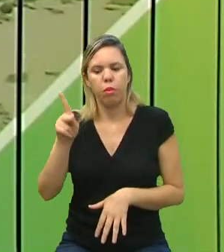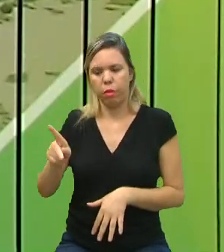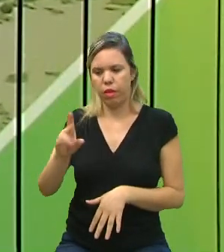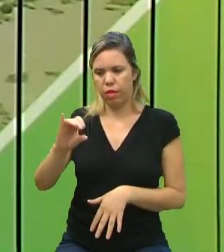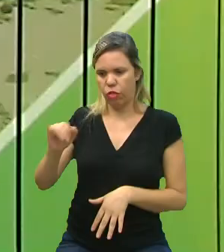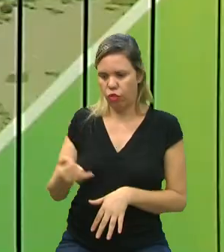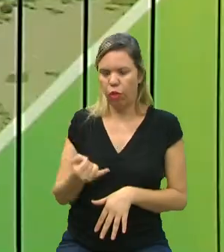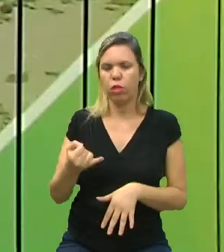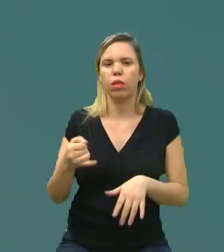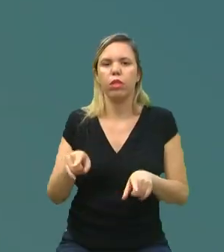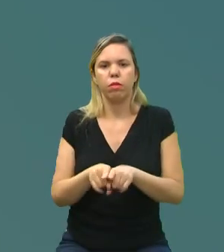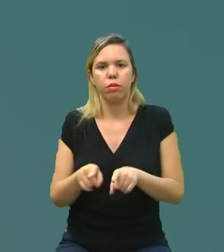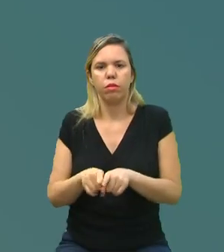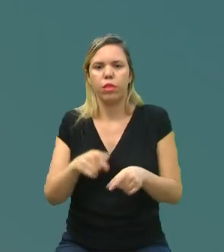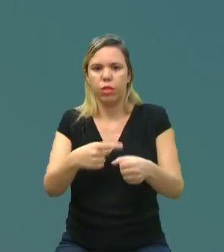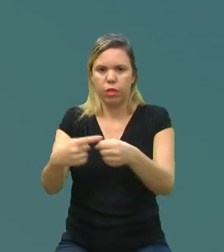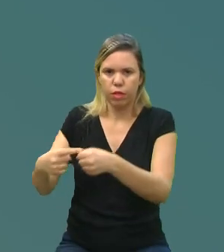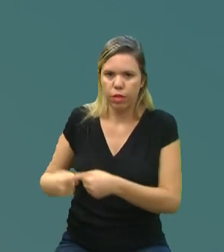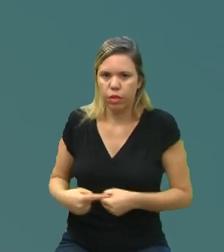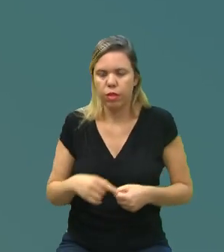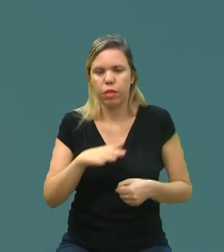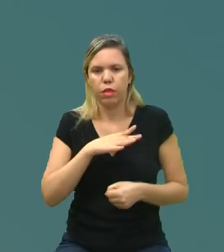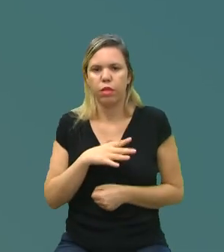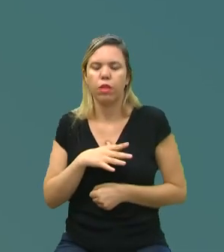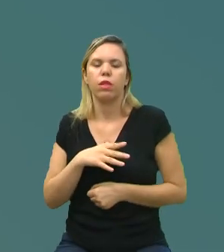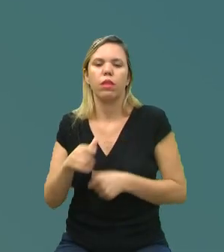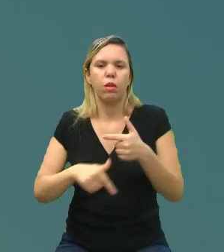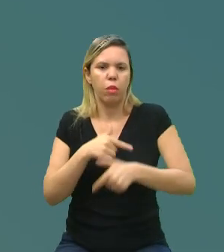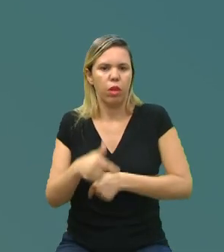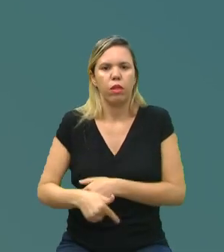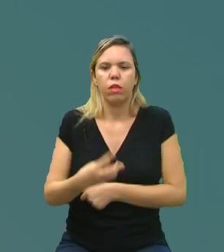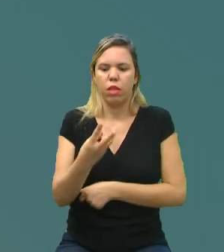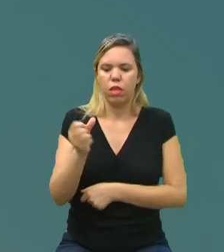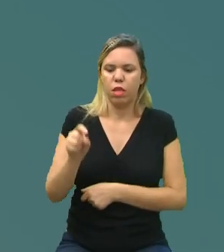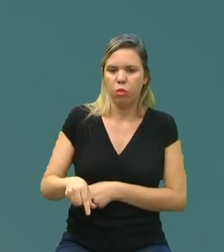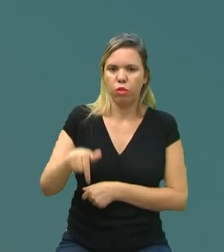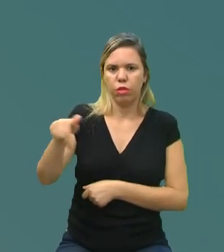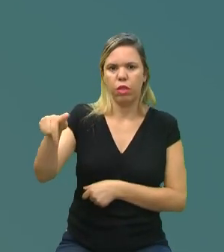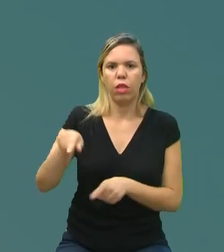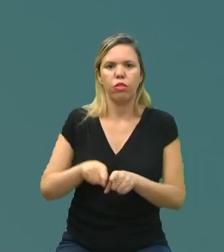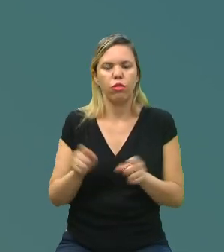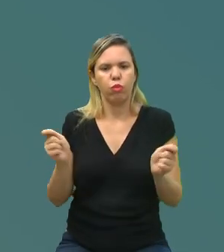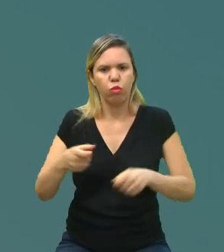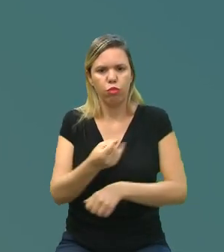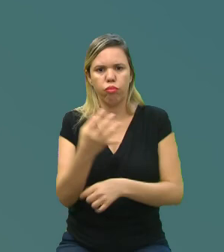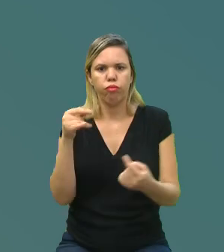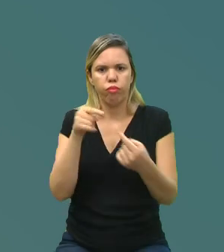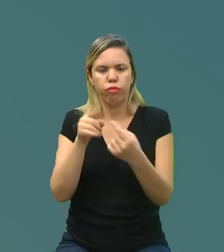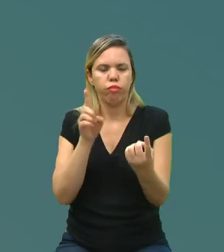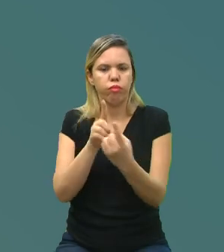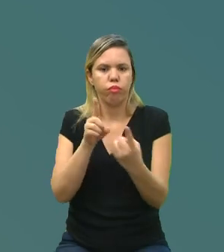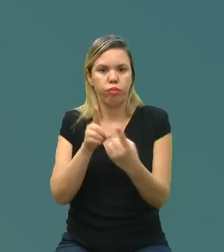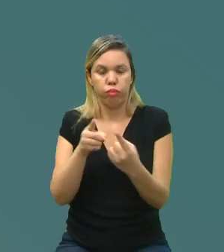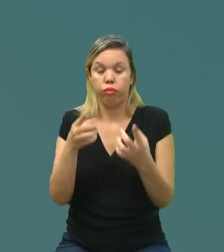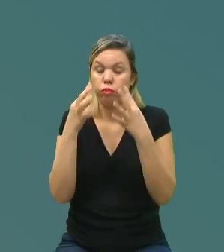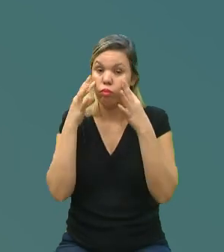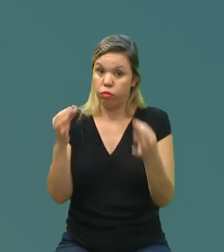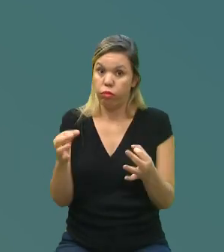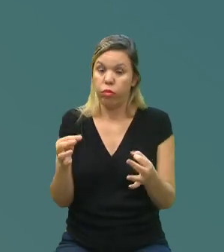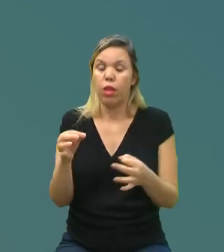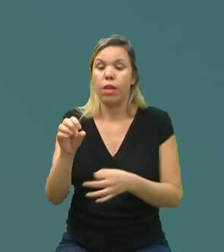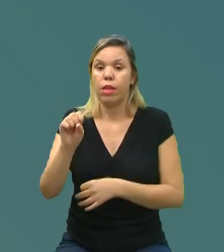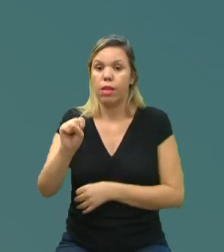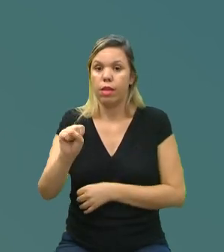36,7% da capacidade, o que é considerado na faixa de alerta pela Sabesp, a Companhia de Saneamento Básico do Estado de São